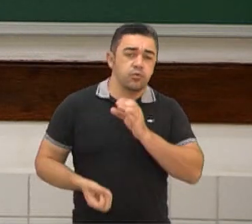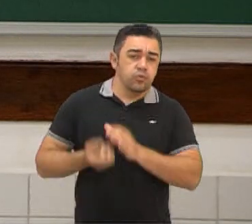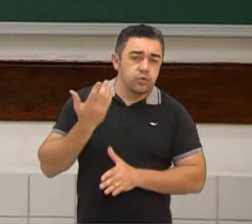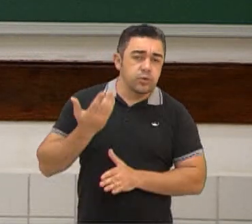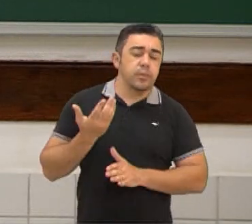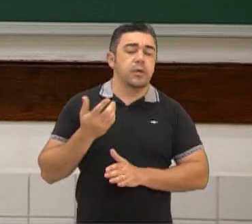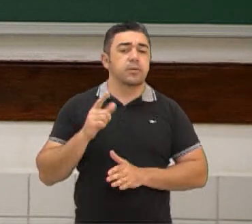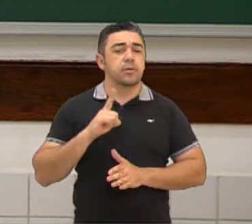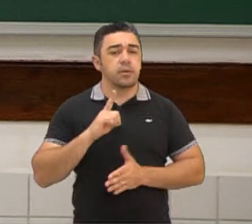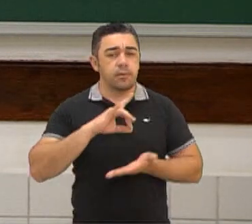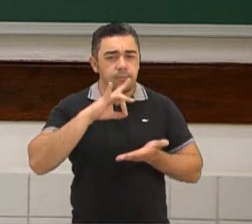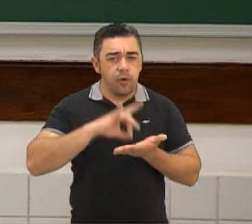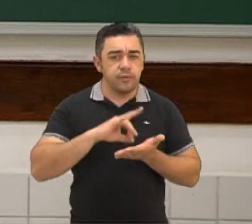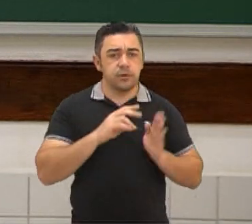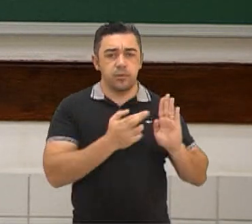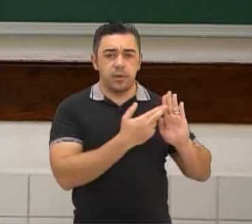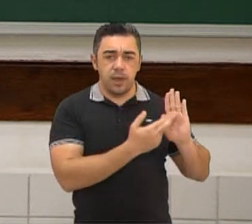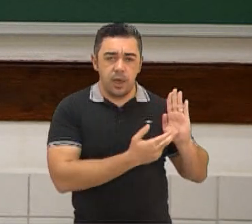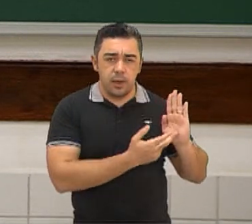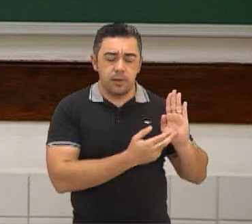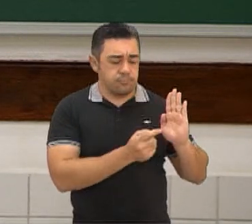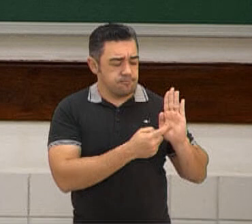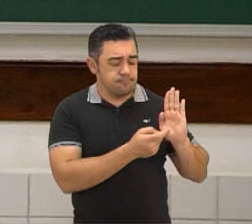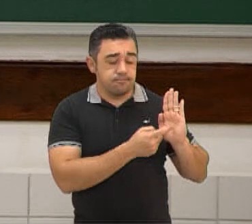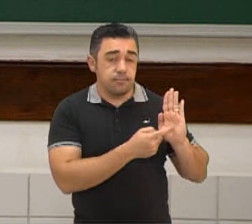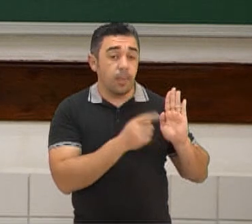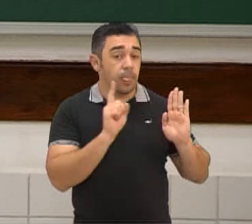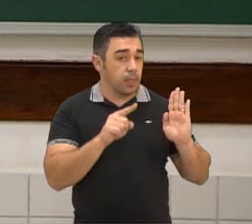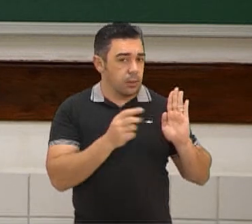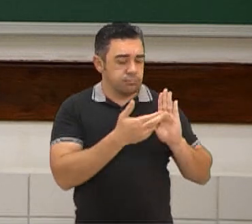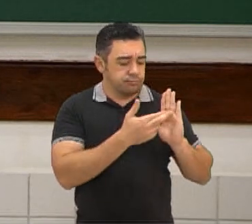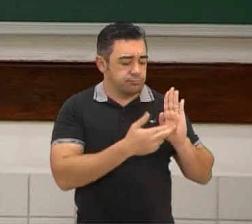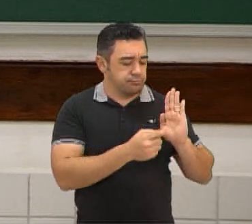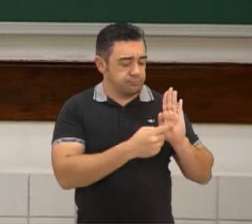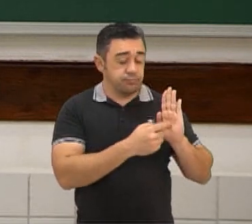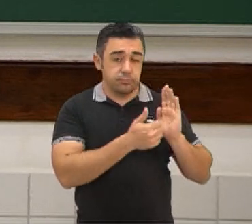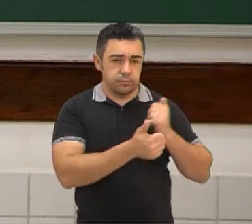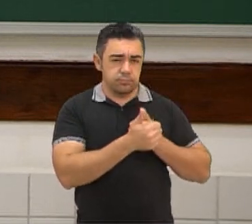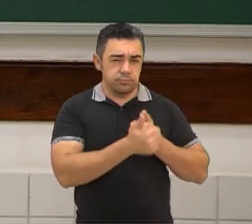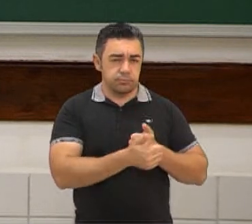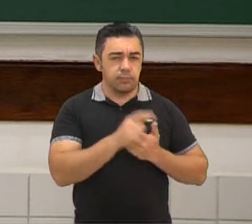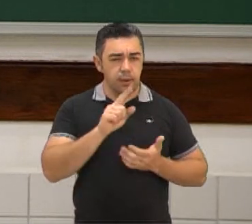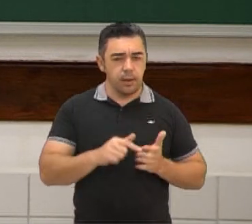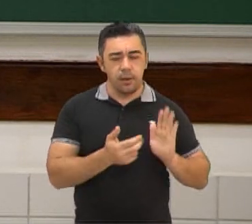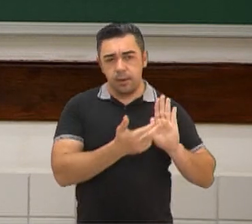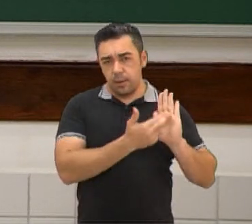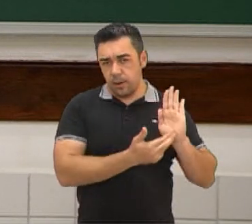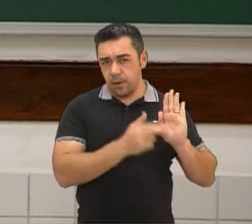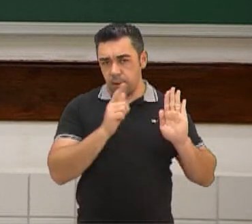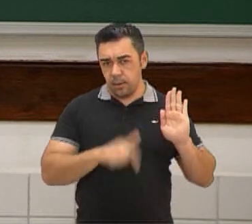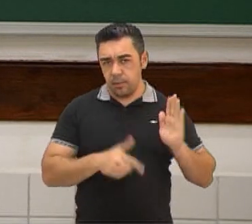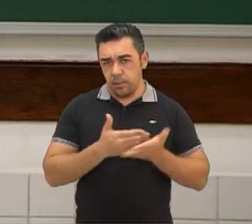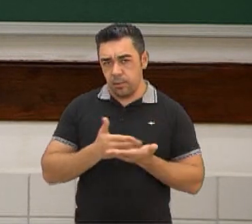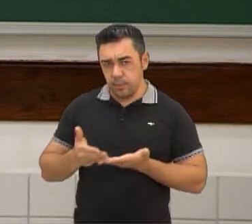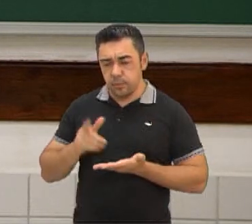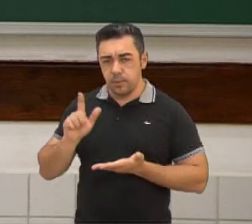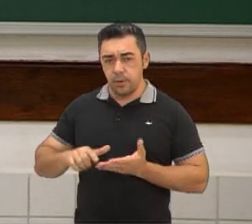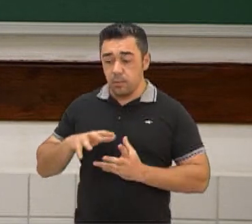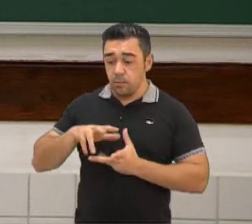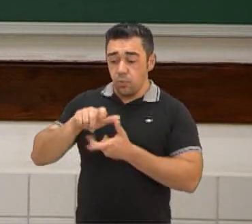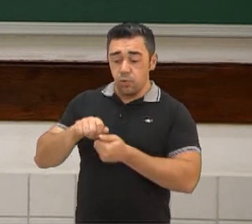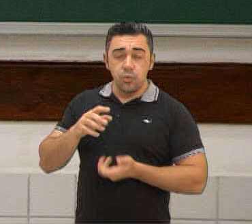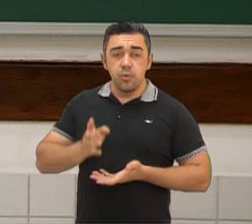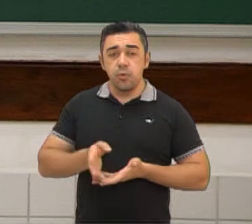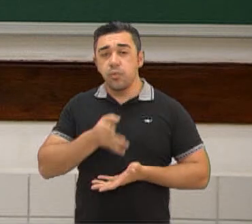essa regulamentação das regras. Porque a partir dessa regulamentação, essas regras passaram a ser conhecidas no